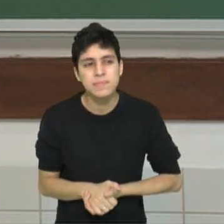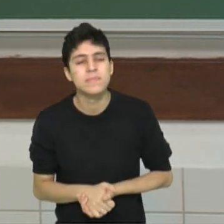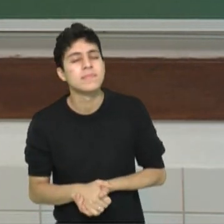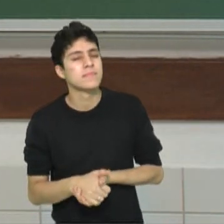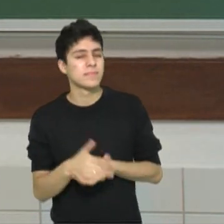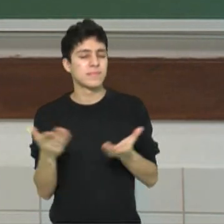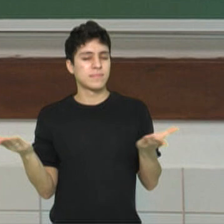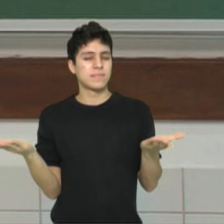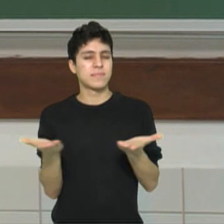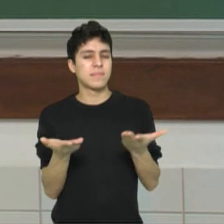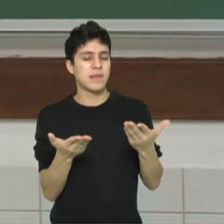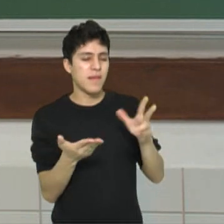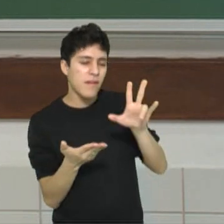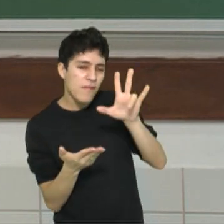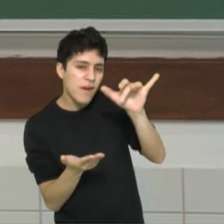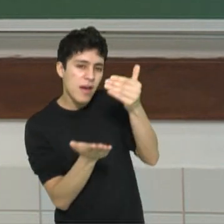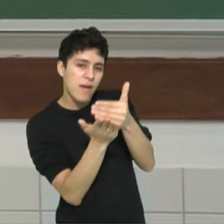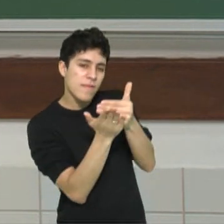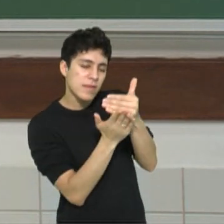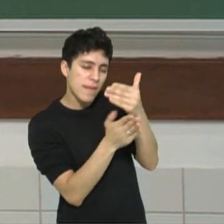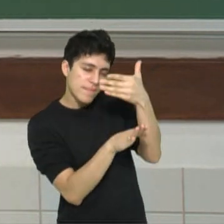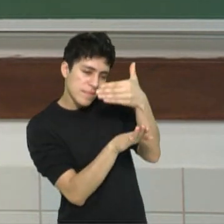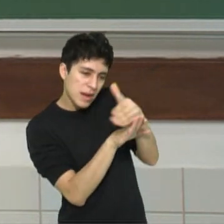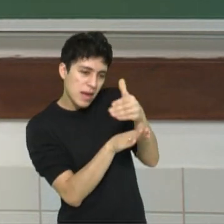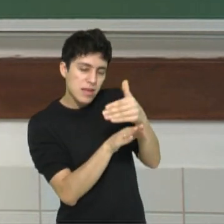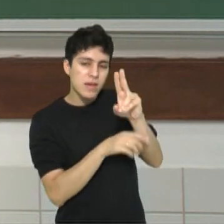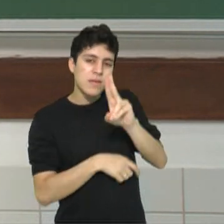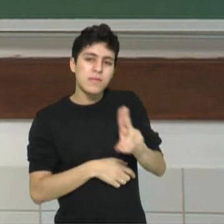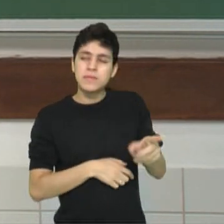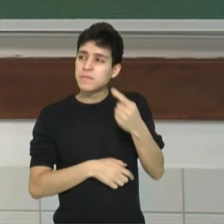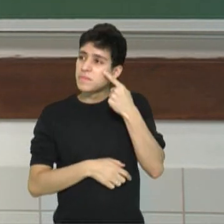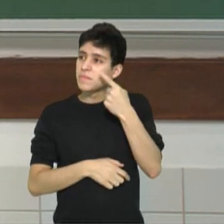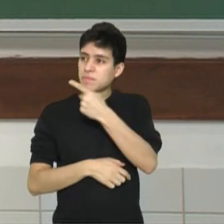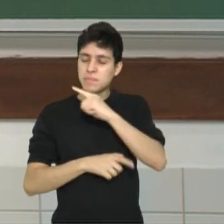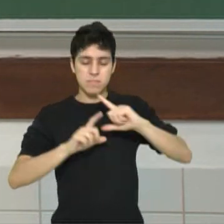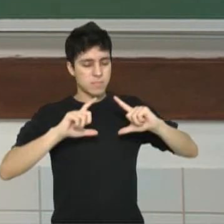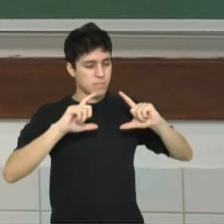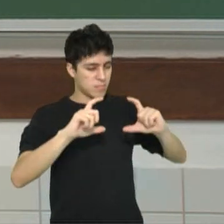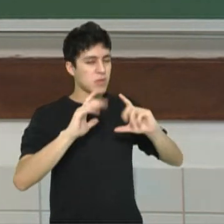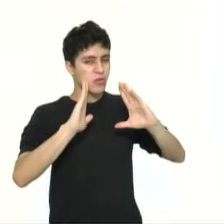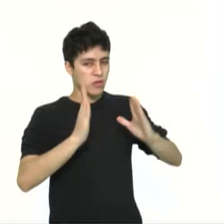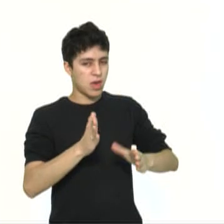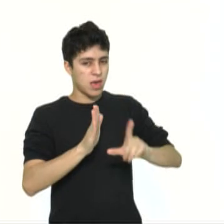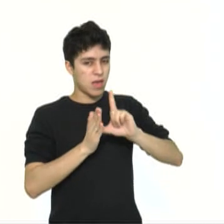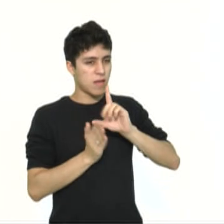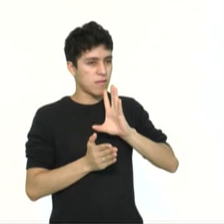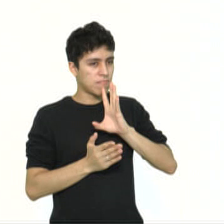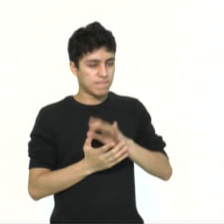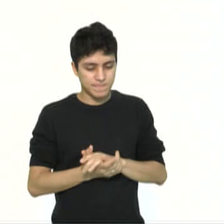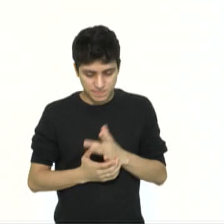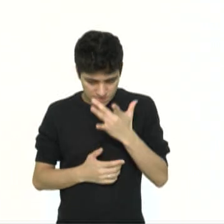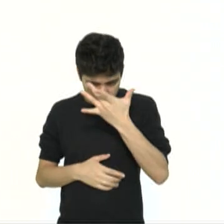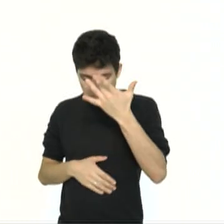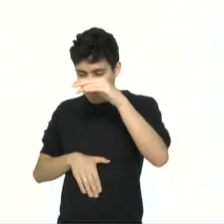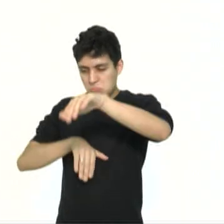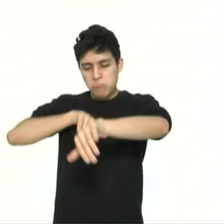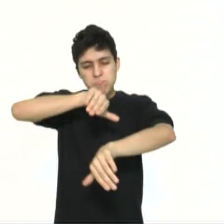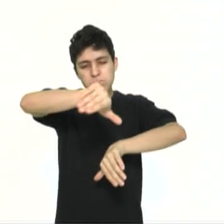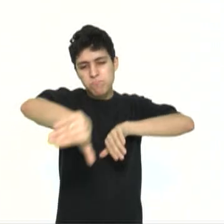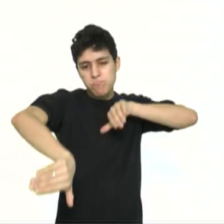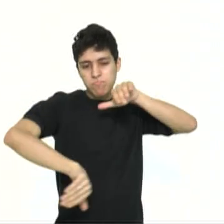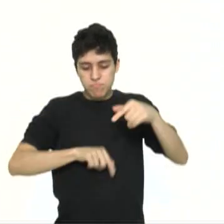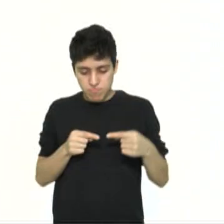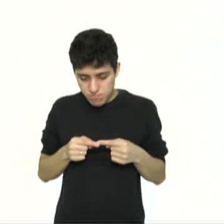então, vamos começar a praticar, né? Usando essa fórmula aí que a gente já conhece. Um nadador percorre uma piscina